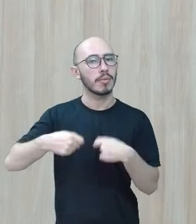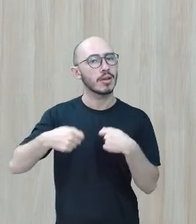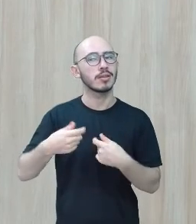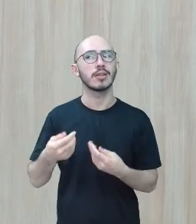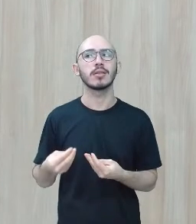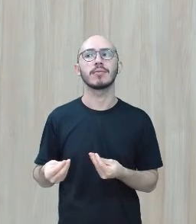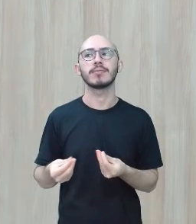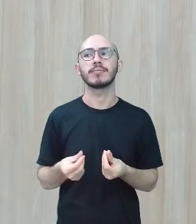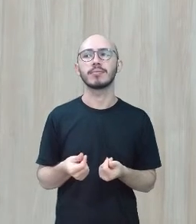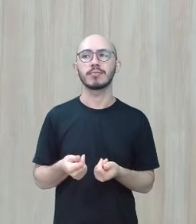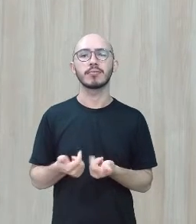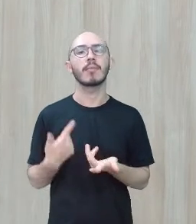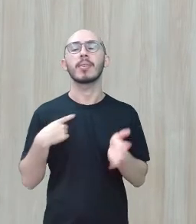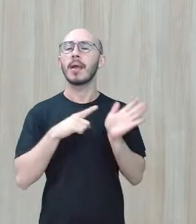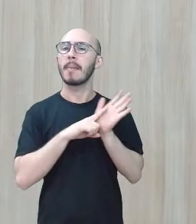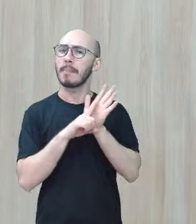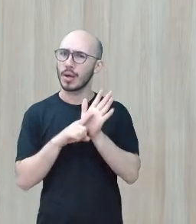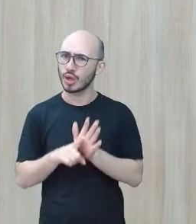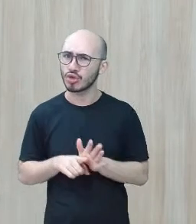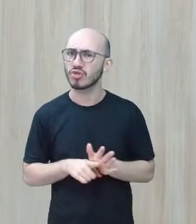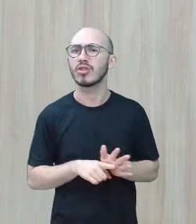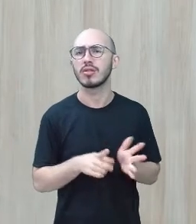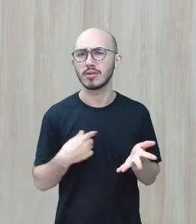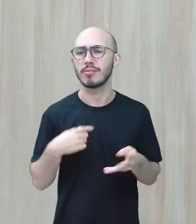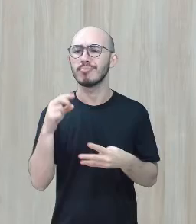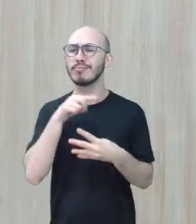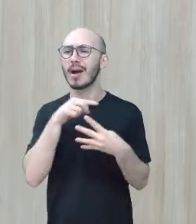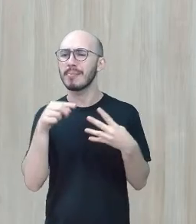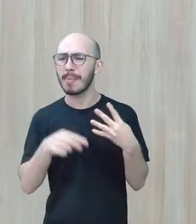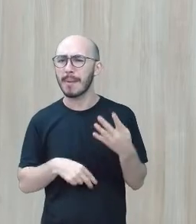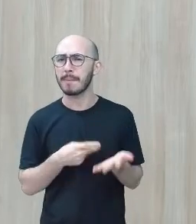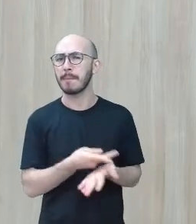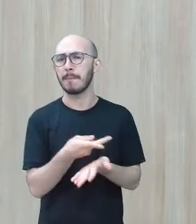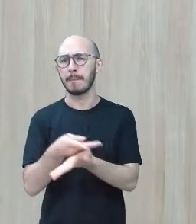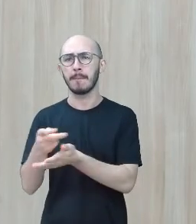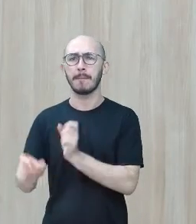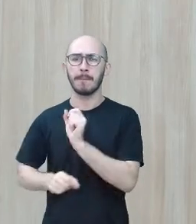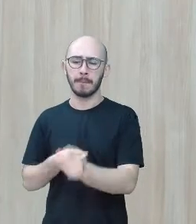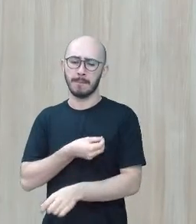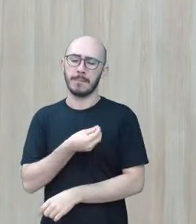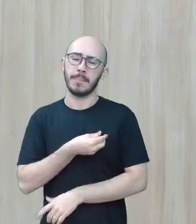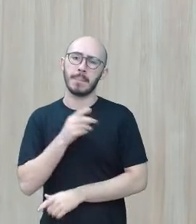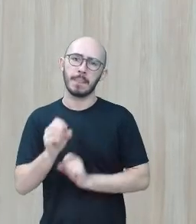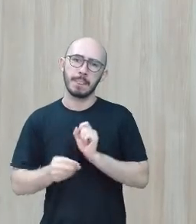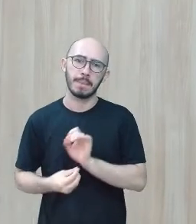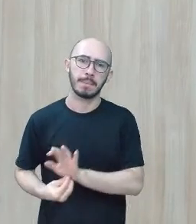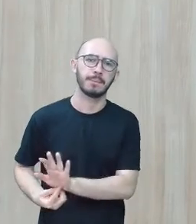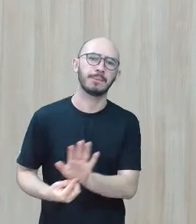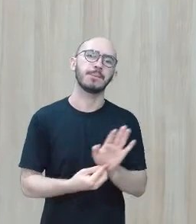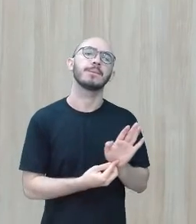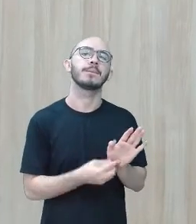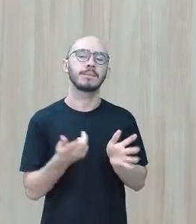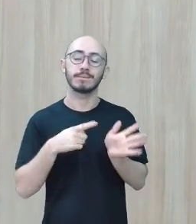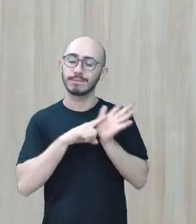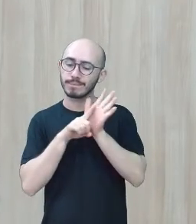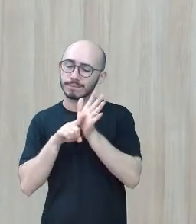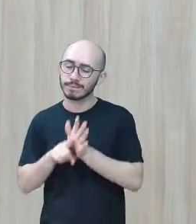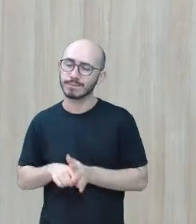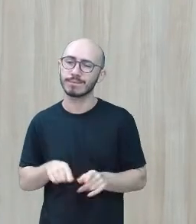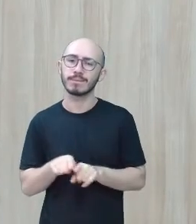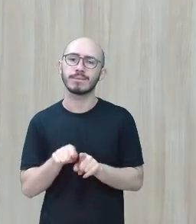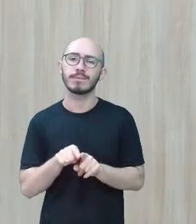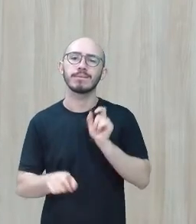como eu posso dizer, de pesquisa dos fatos. Elas vão ter a vida delas devassada, assim, pesquisada,